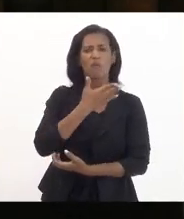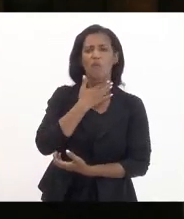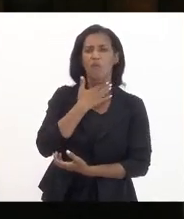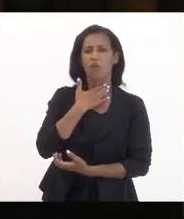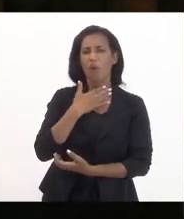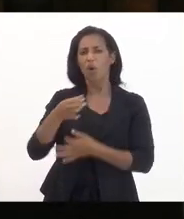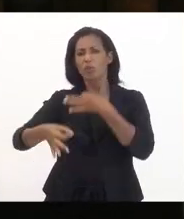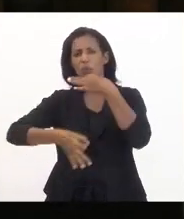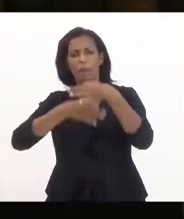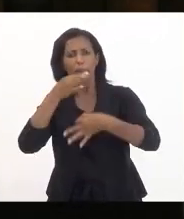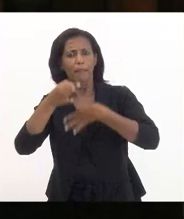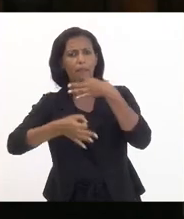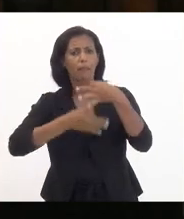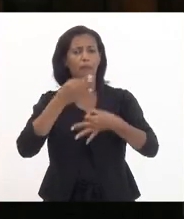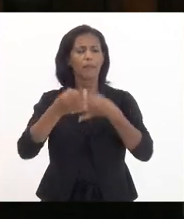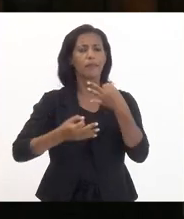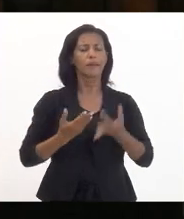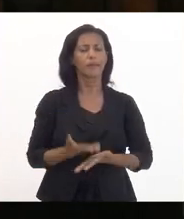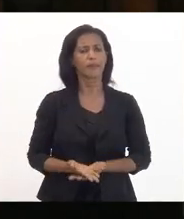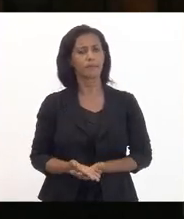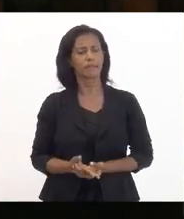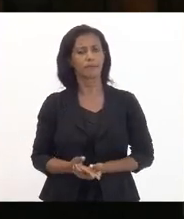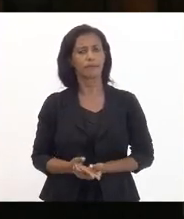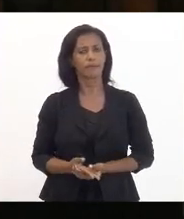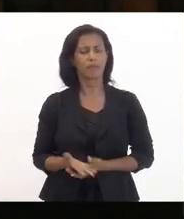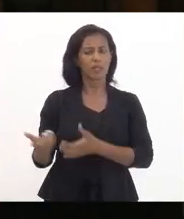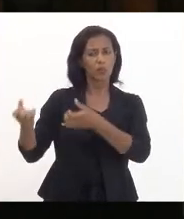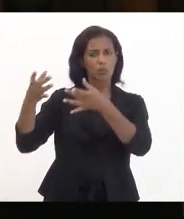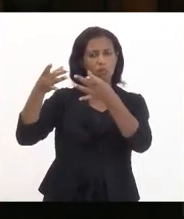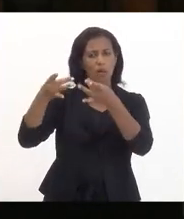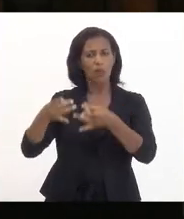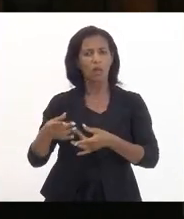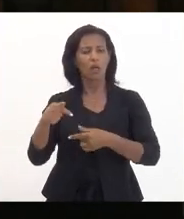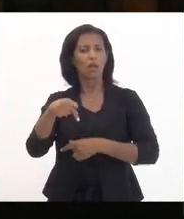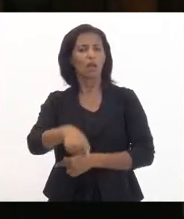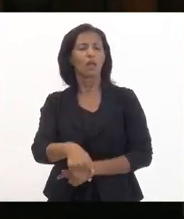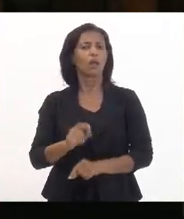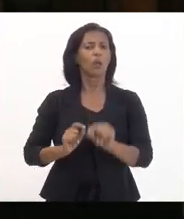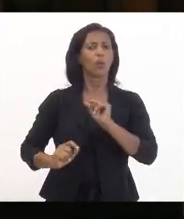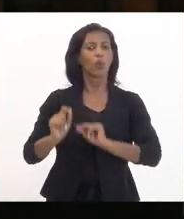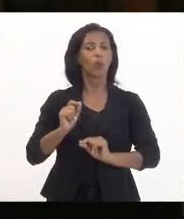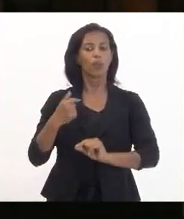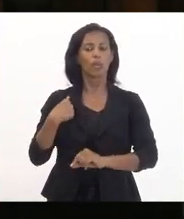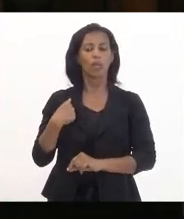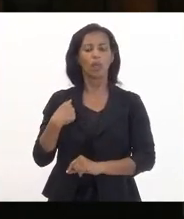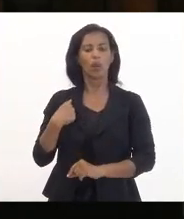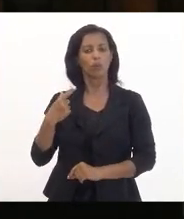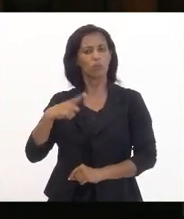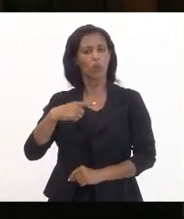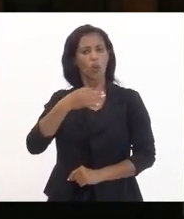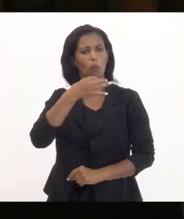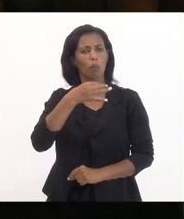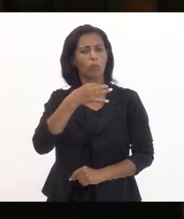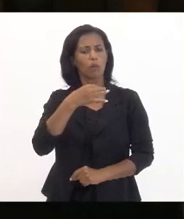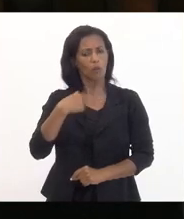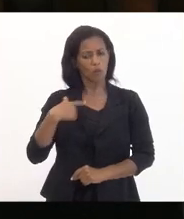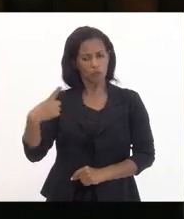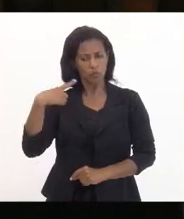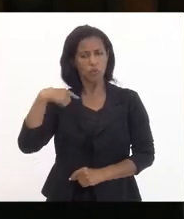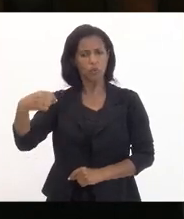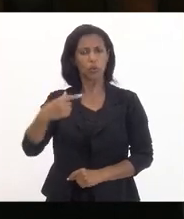dar opinião e justificar aqui aquilo que defendo e para o qual eu fui